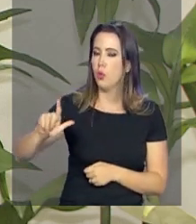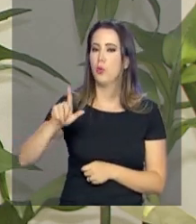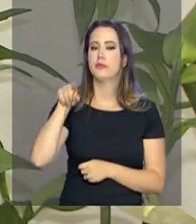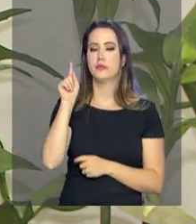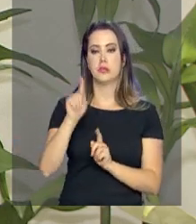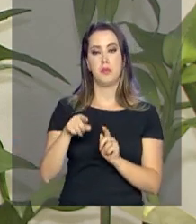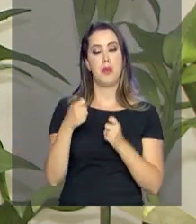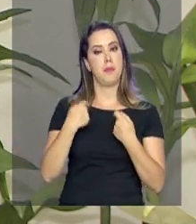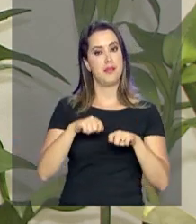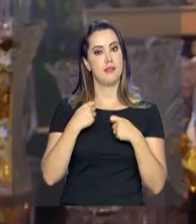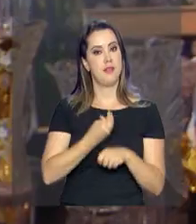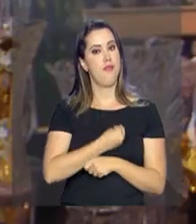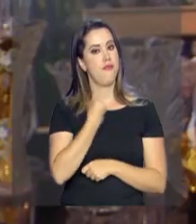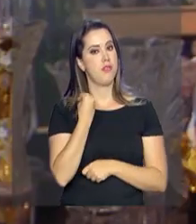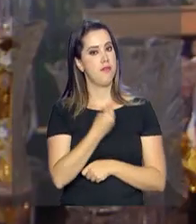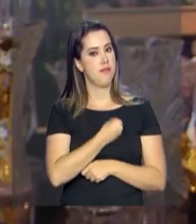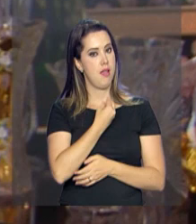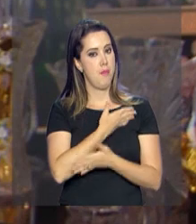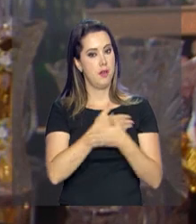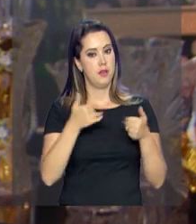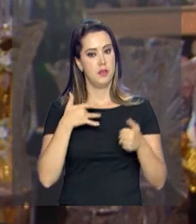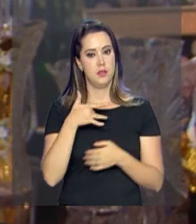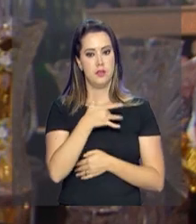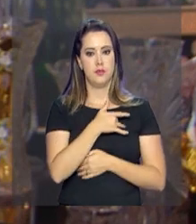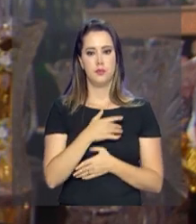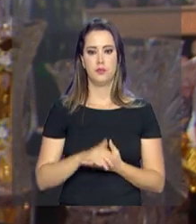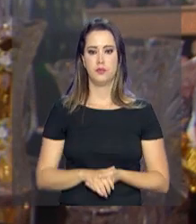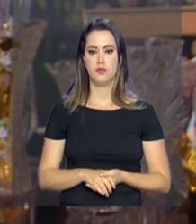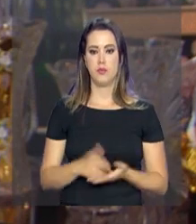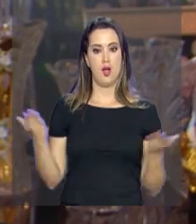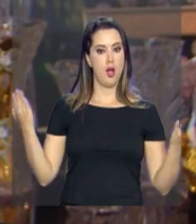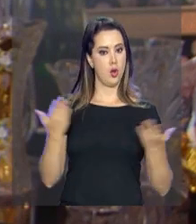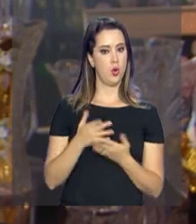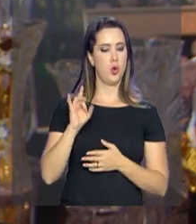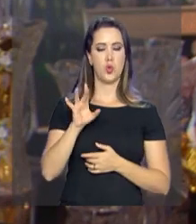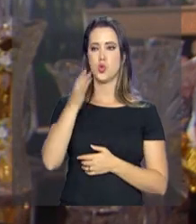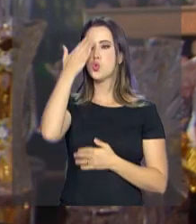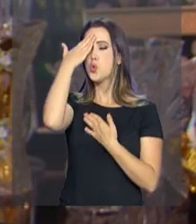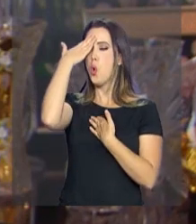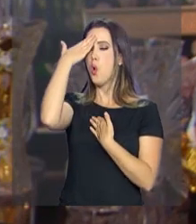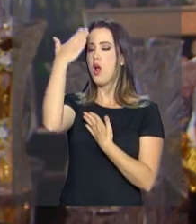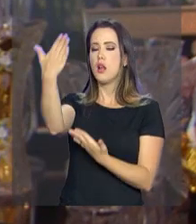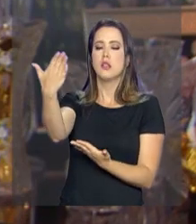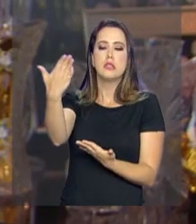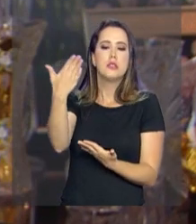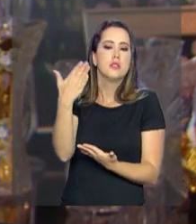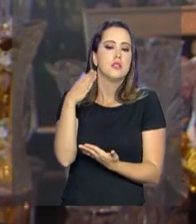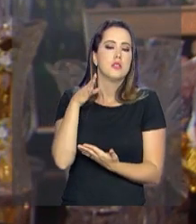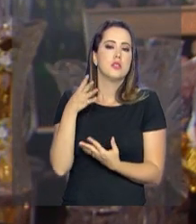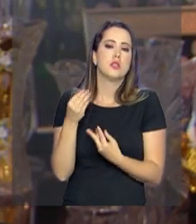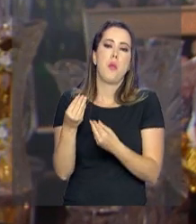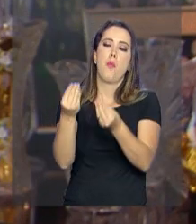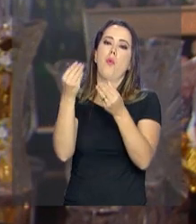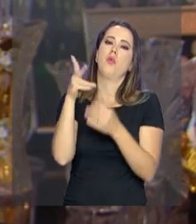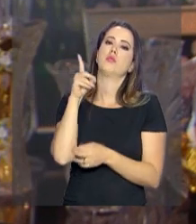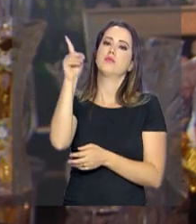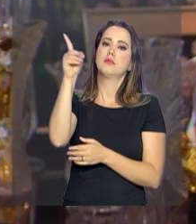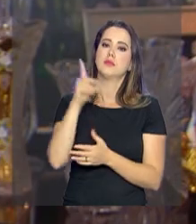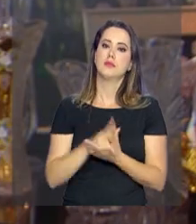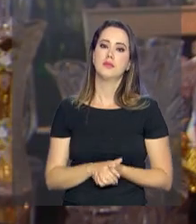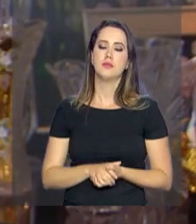vida saudáveis agora não só tem que agradecer muito muito a deus